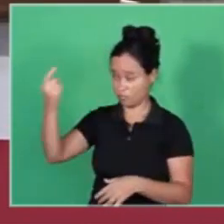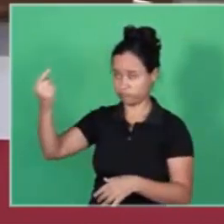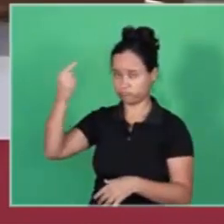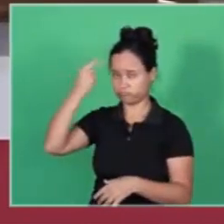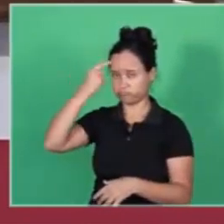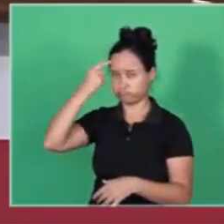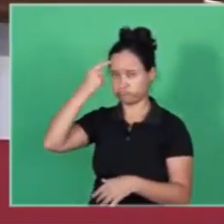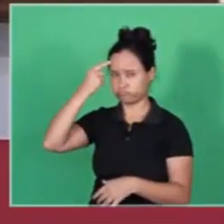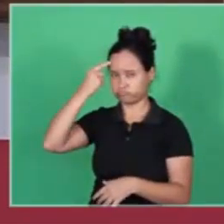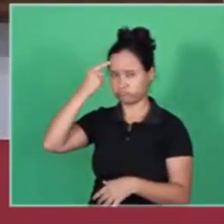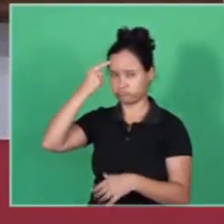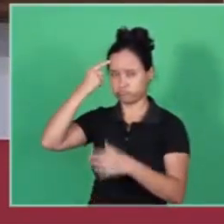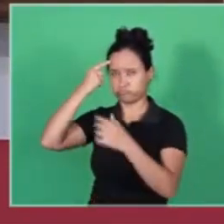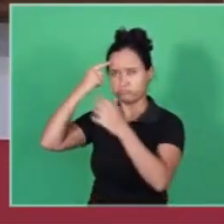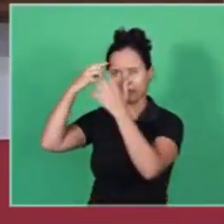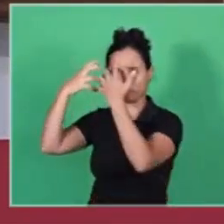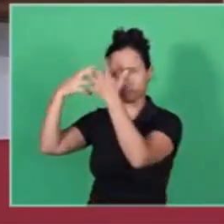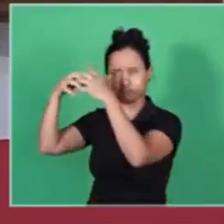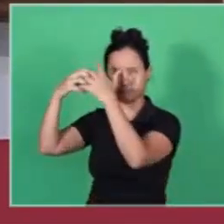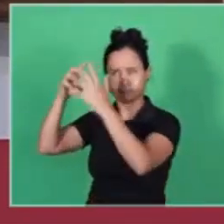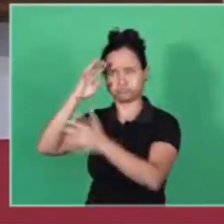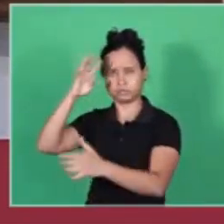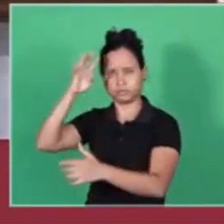grandes teólogos, matéria.